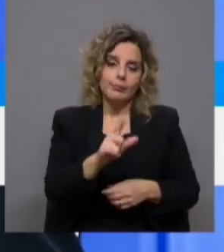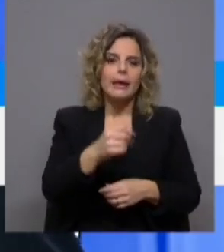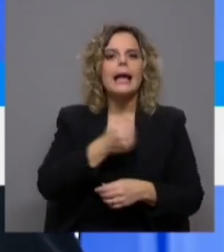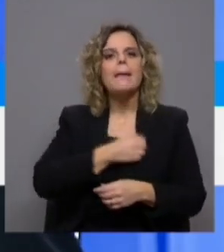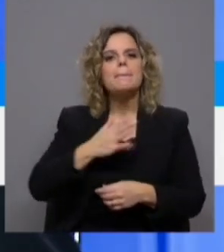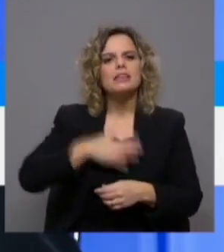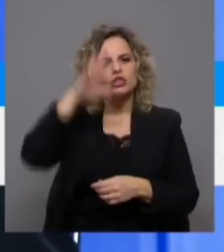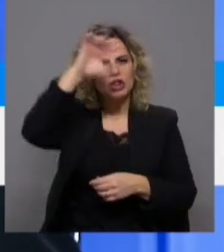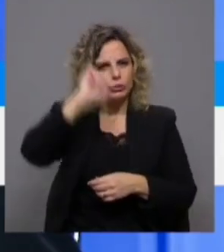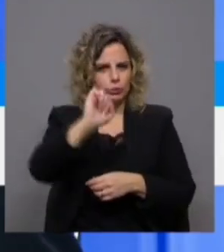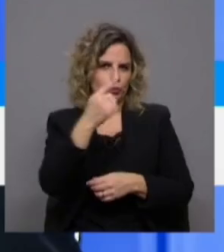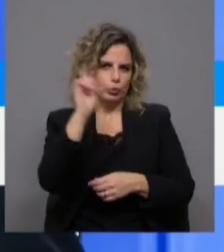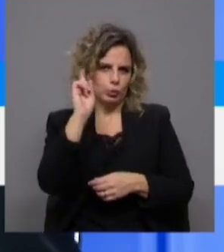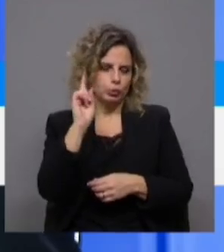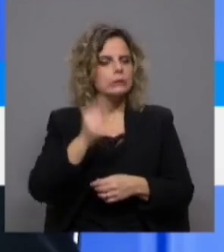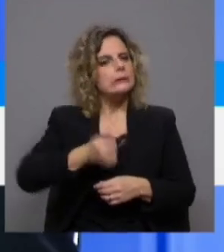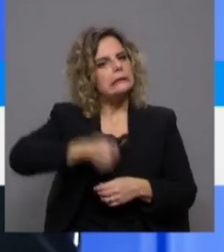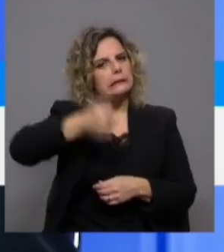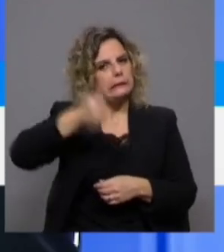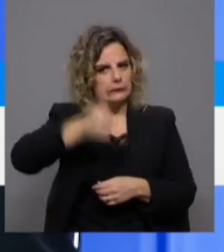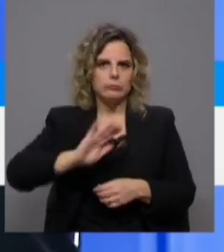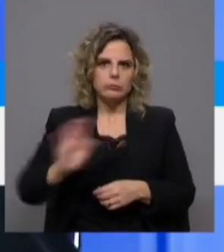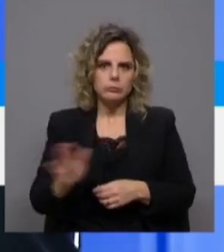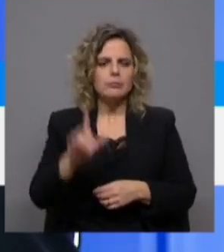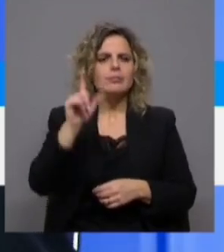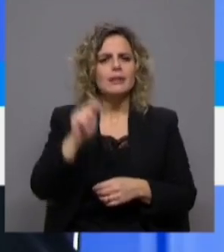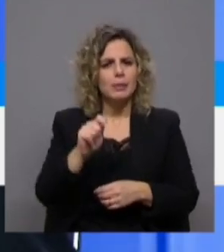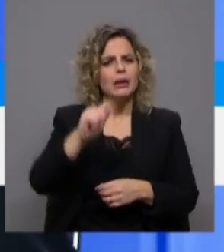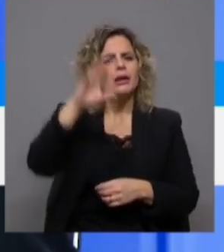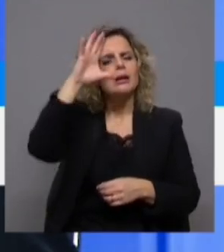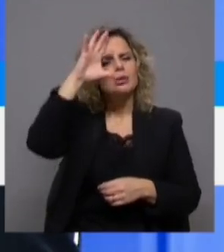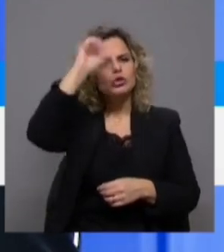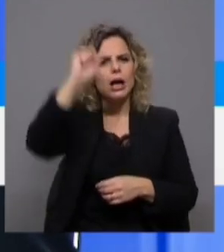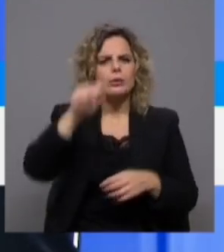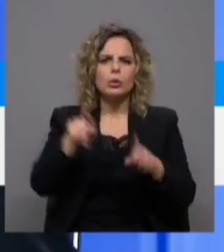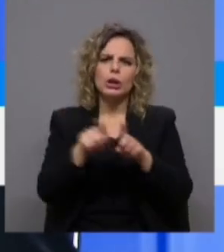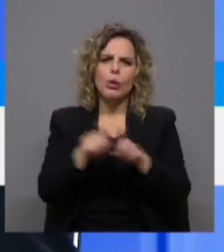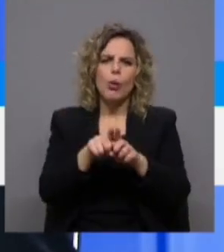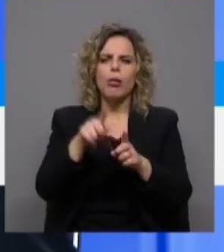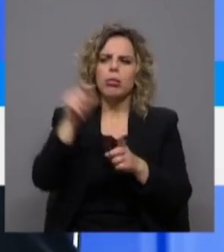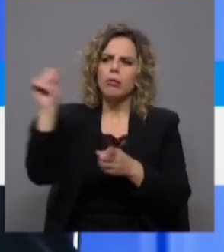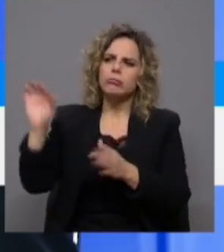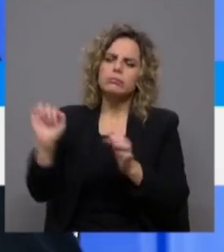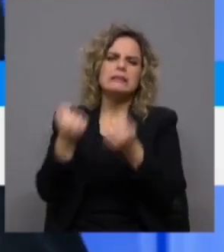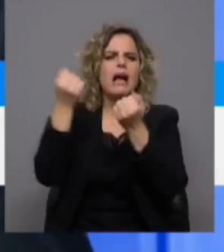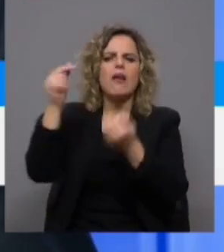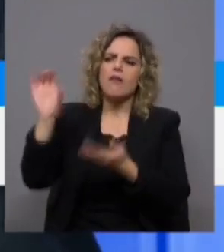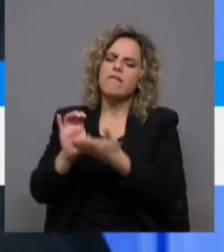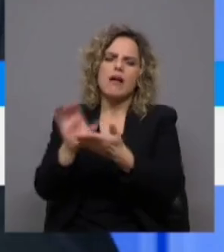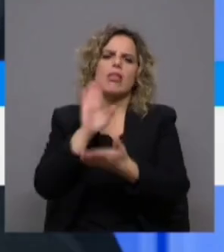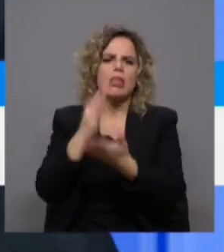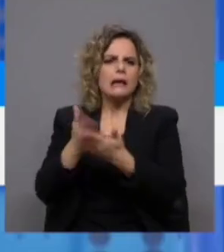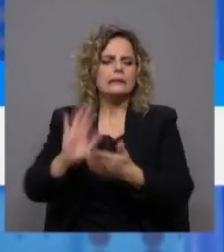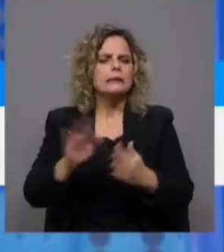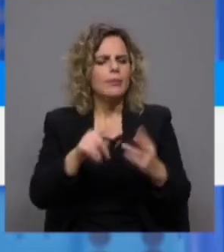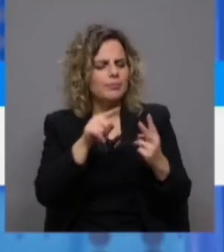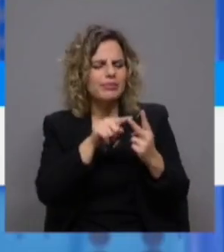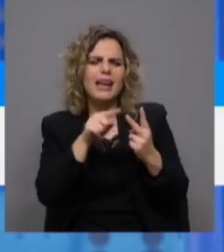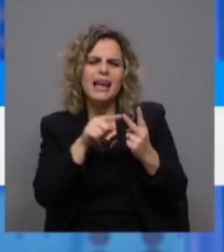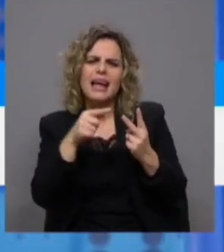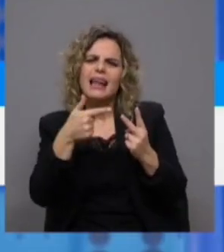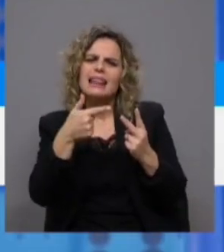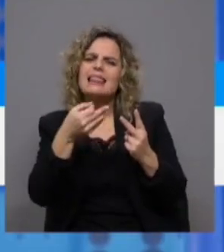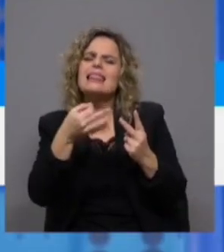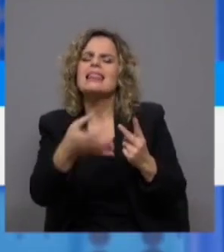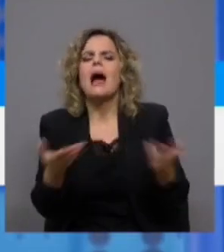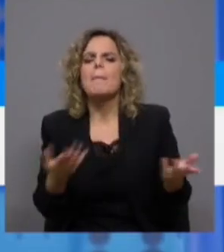ao estado como defende que o estado não deve fazer os famosos resgates de presos no caso da casa da livrar tão comecei a fazer